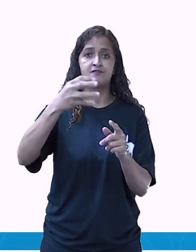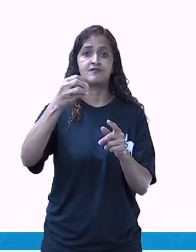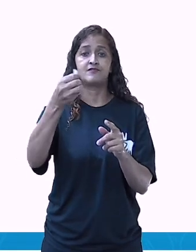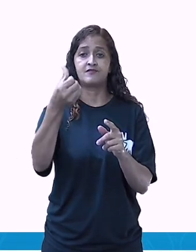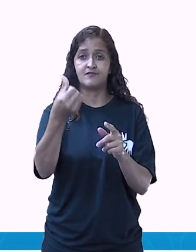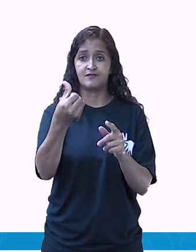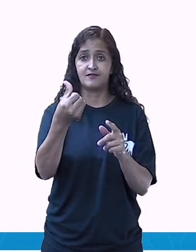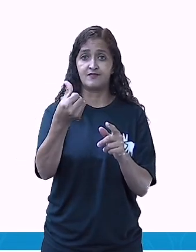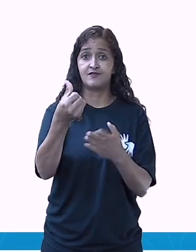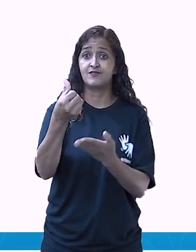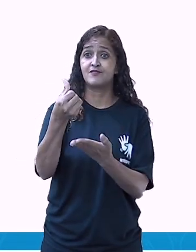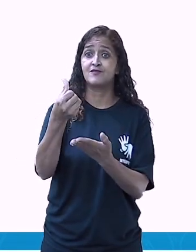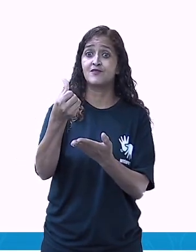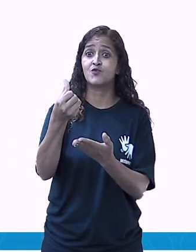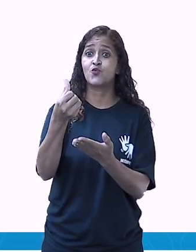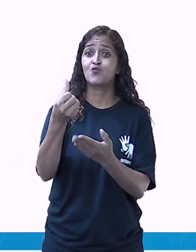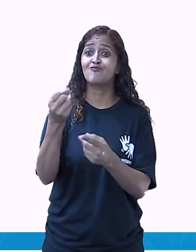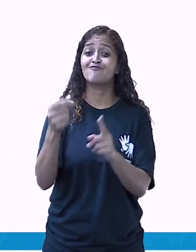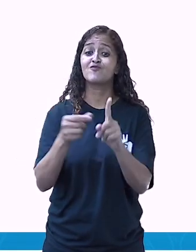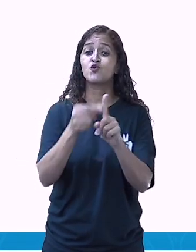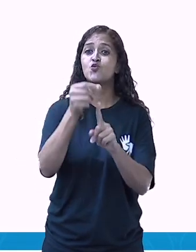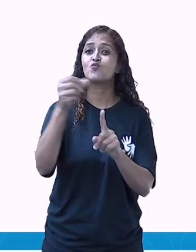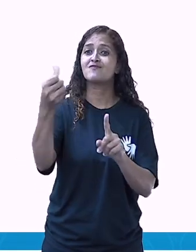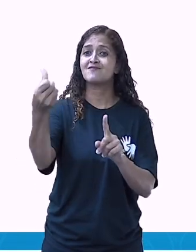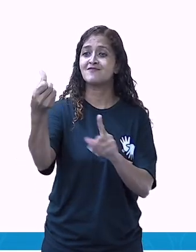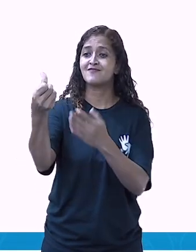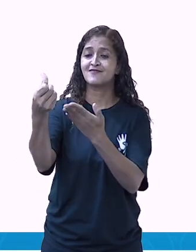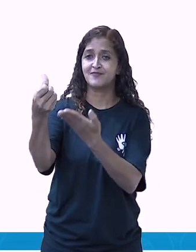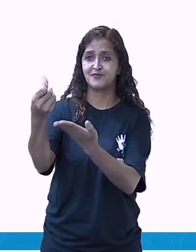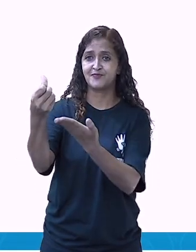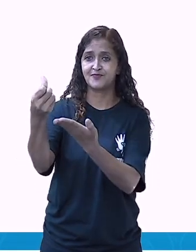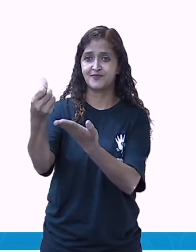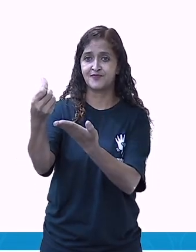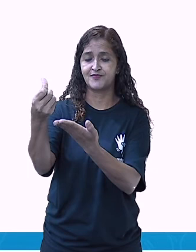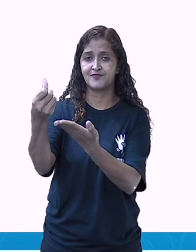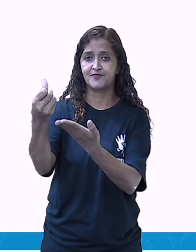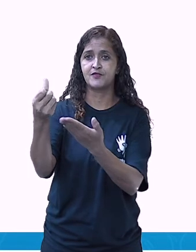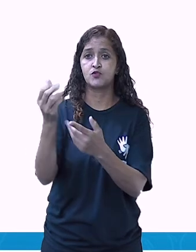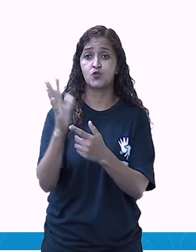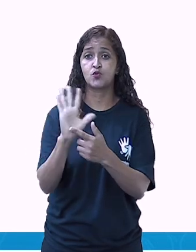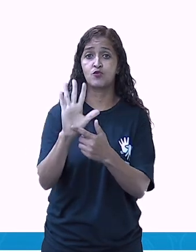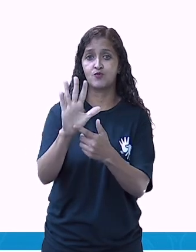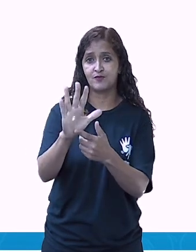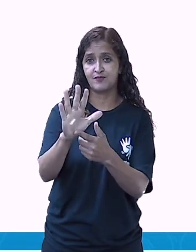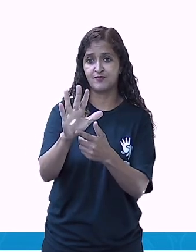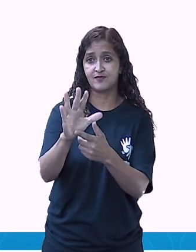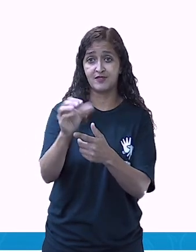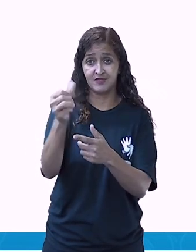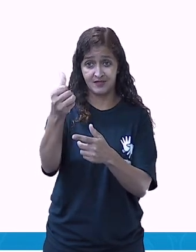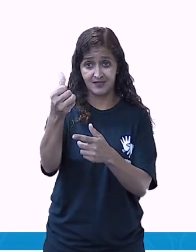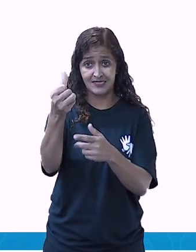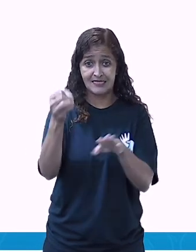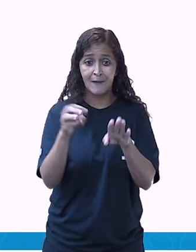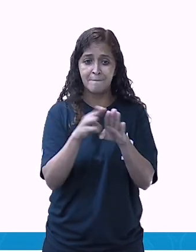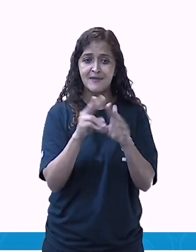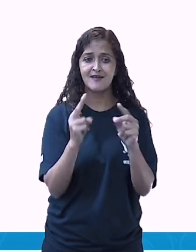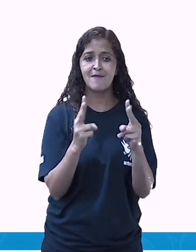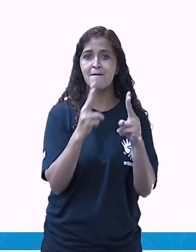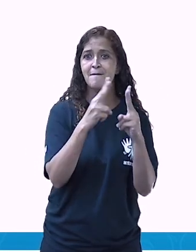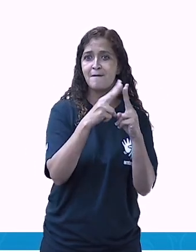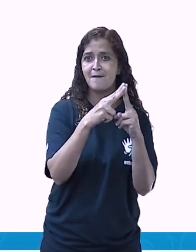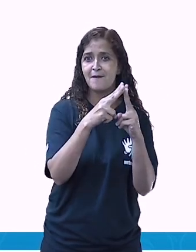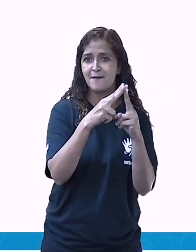346, a unidade é o número 6. E aqui está falando ó, que o número 6 é par. Então,